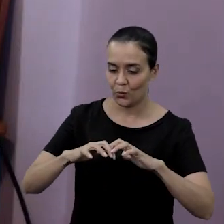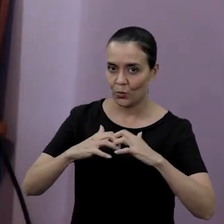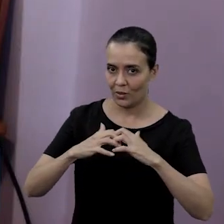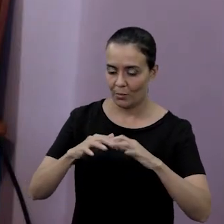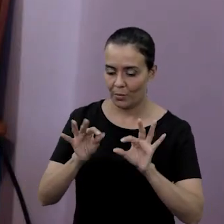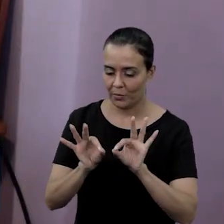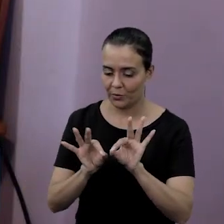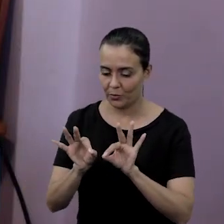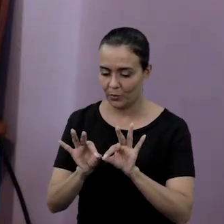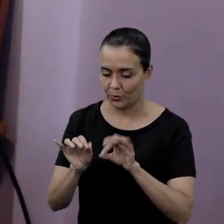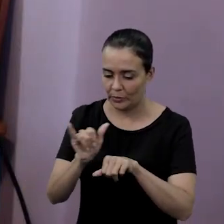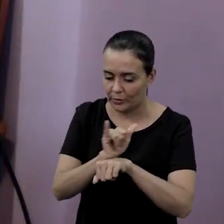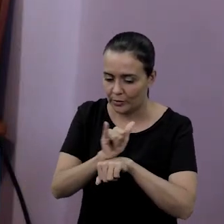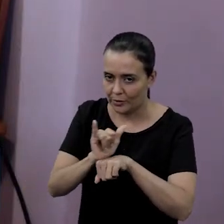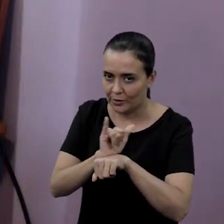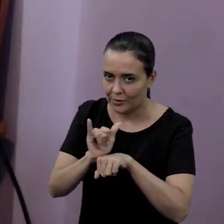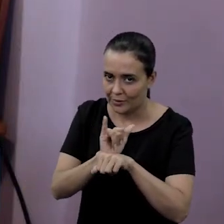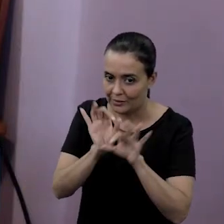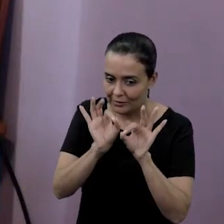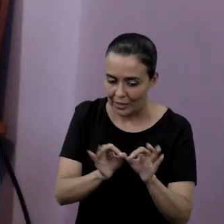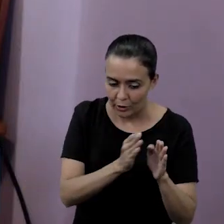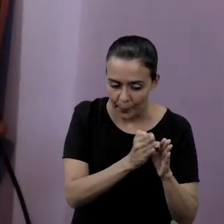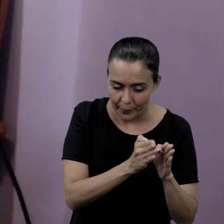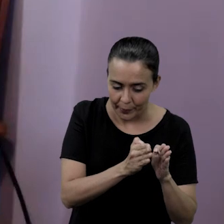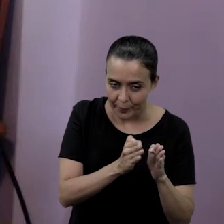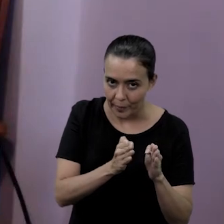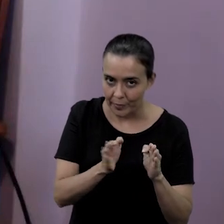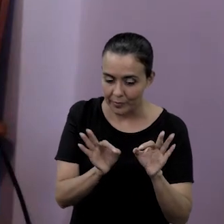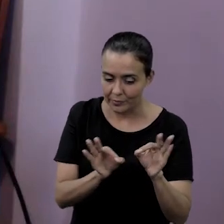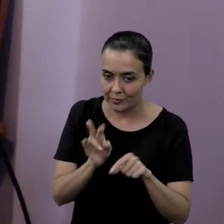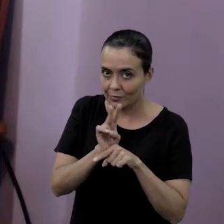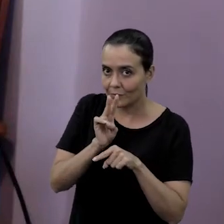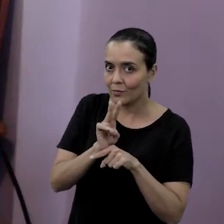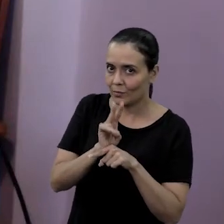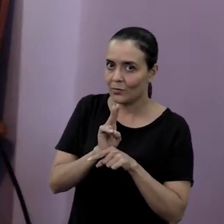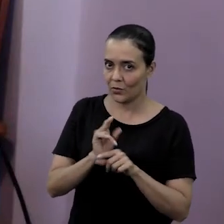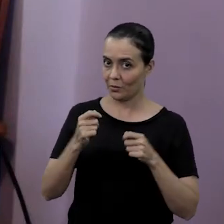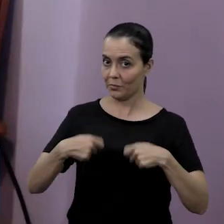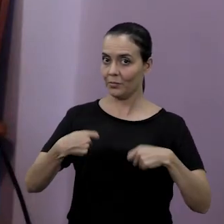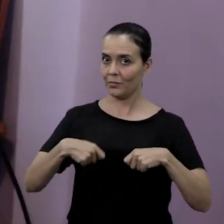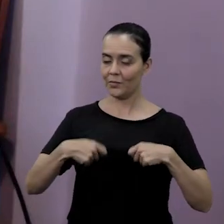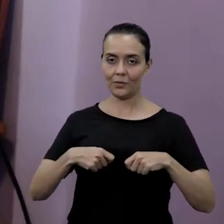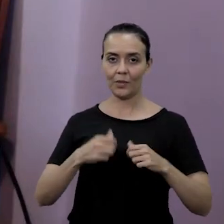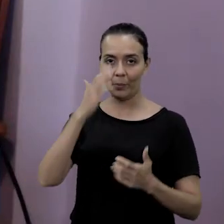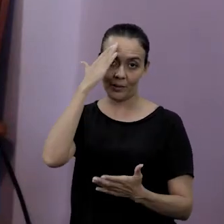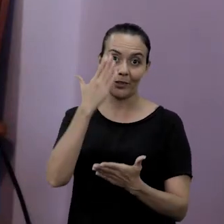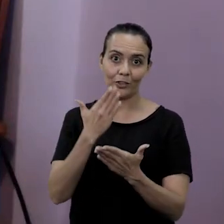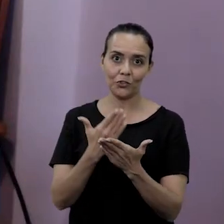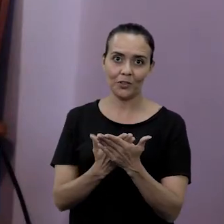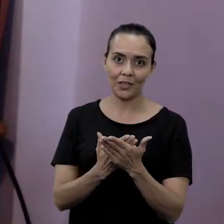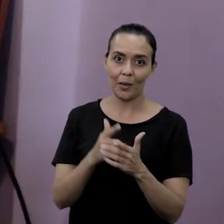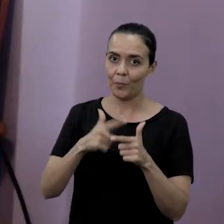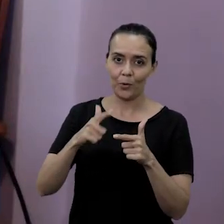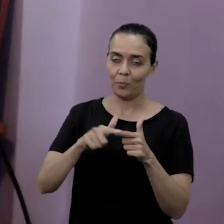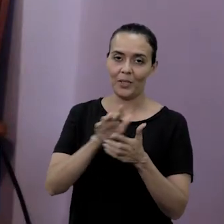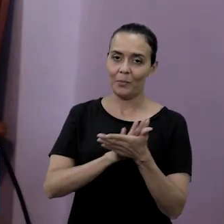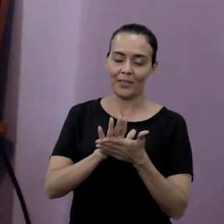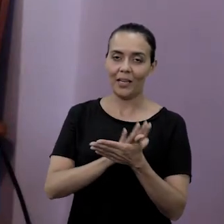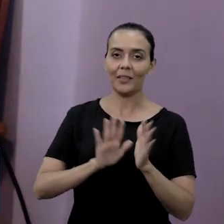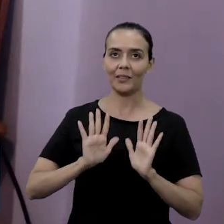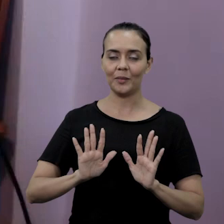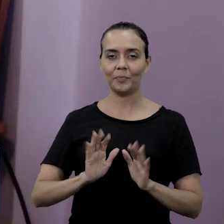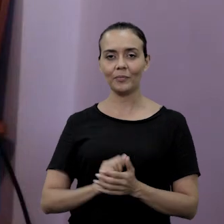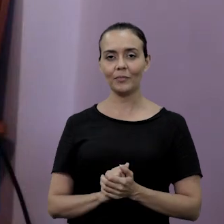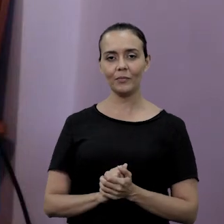no equipamento, mantenho ele muito em ordem, e, enfim, todos os cuidados para confiar nisso.